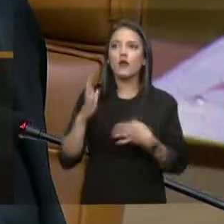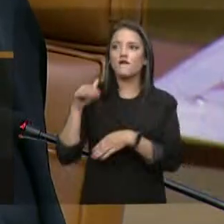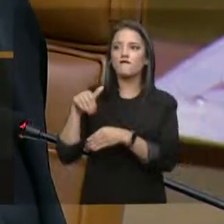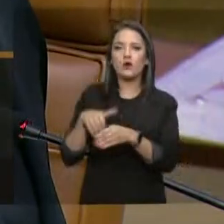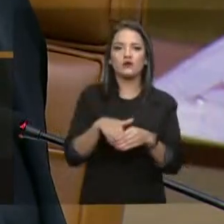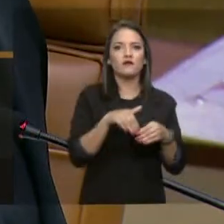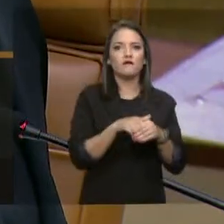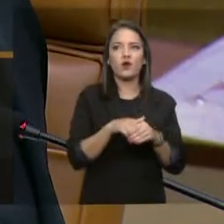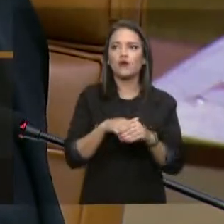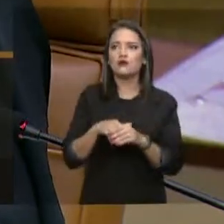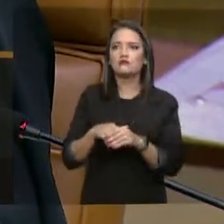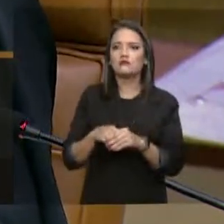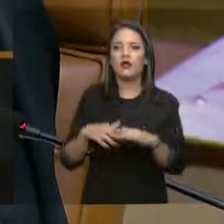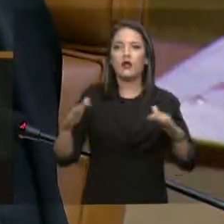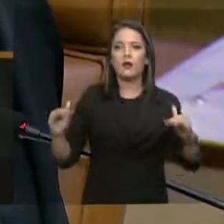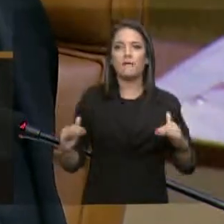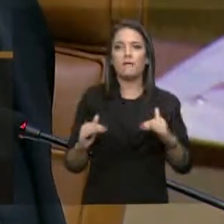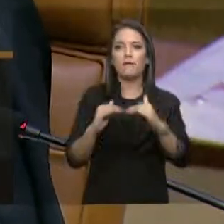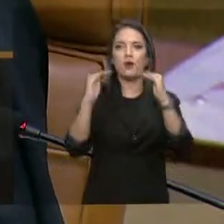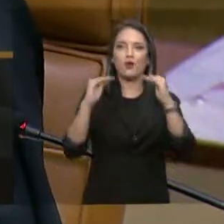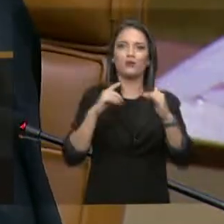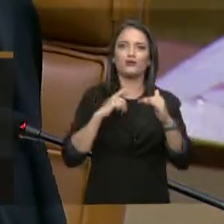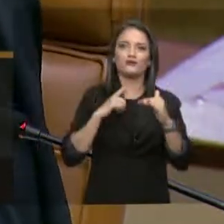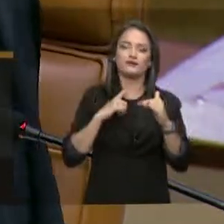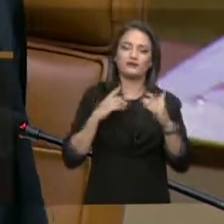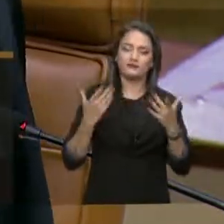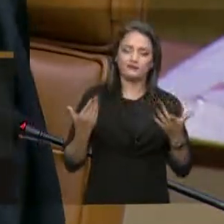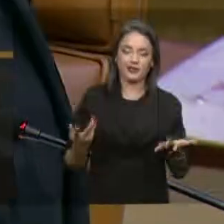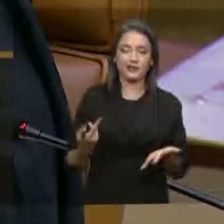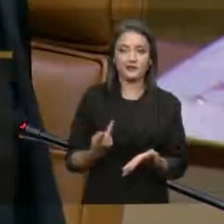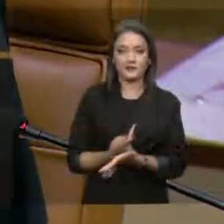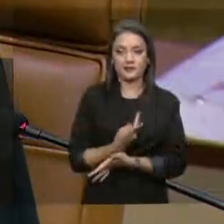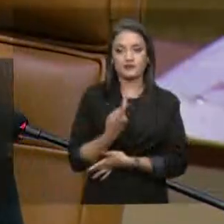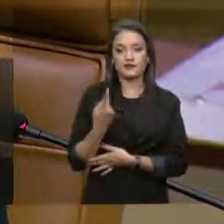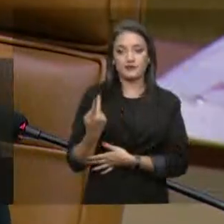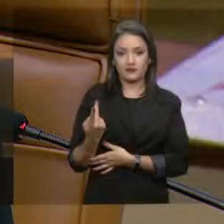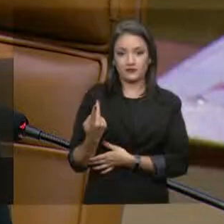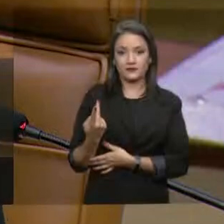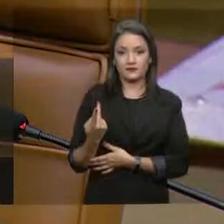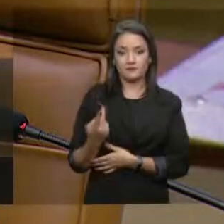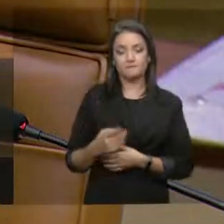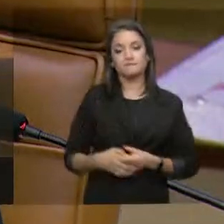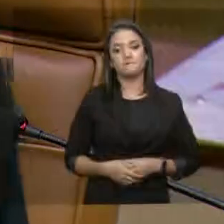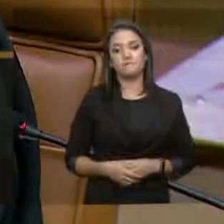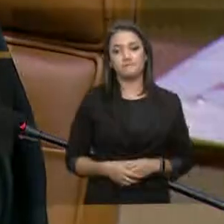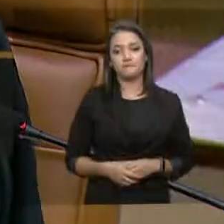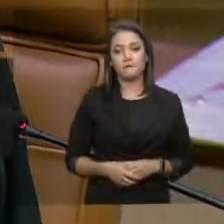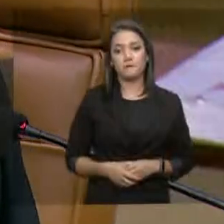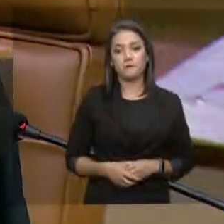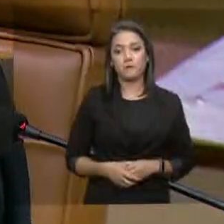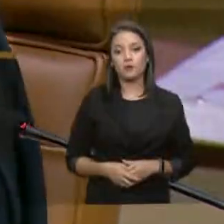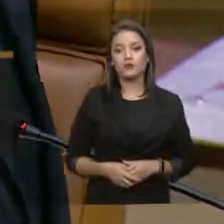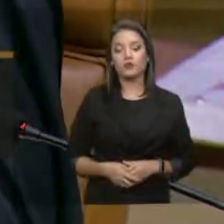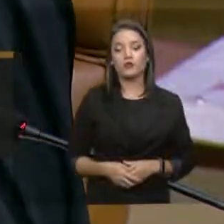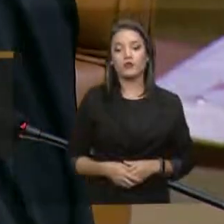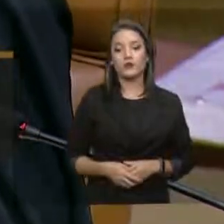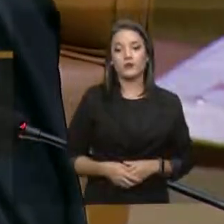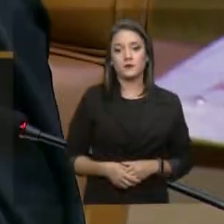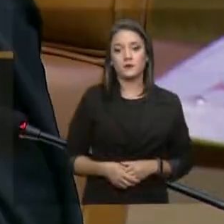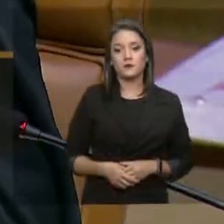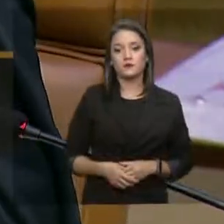na votação. E essa é a primeira grande questão que demos, que irei colocar ao plenário e discutir. Houve